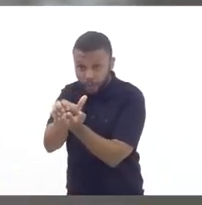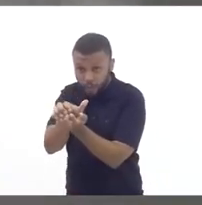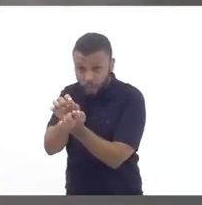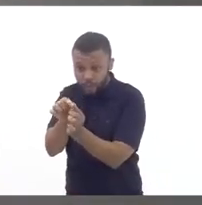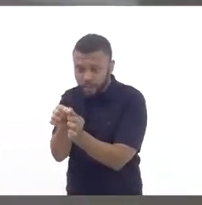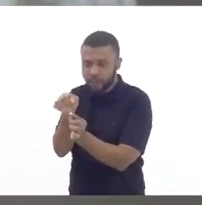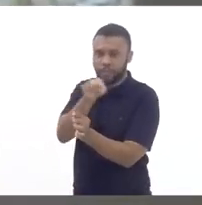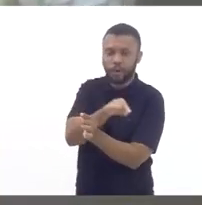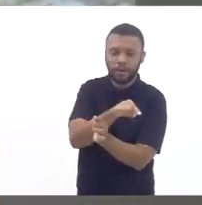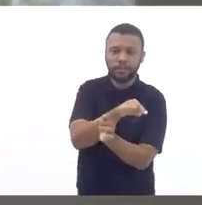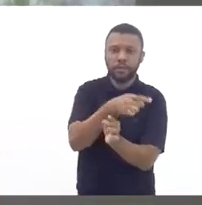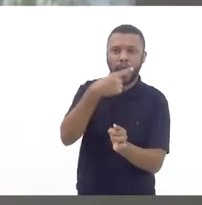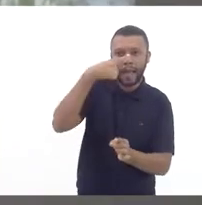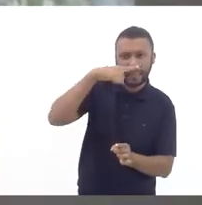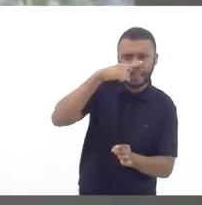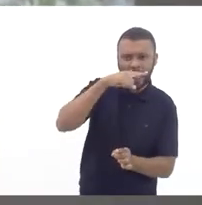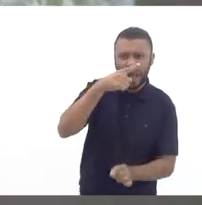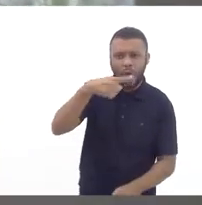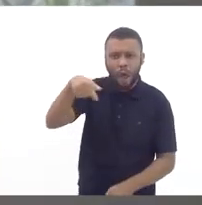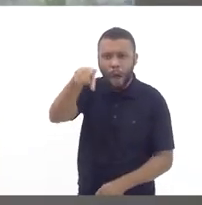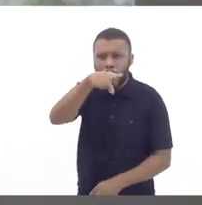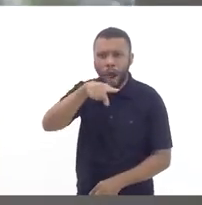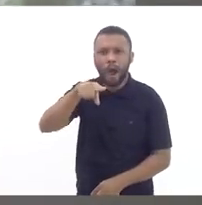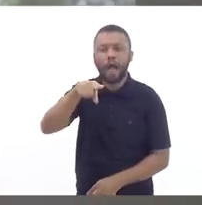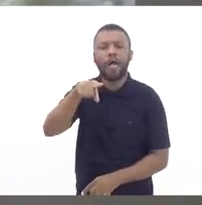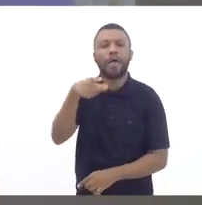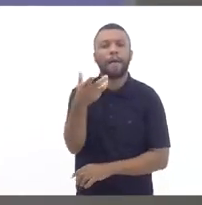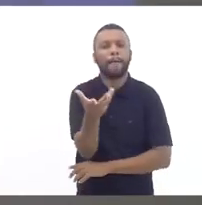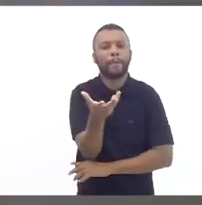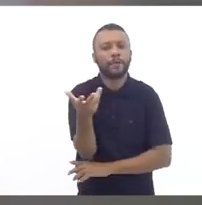Essa é a situação dos dormentes, ao longo do ramal Santa Cruz.